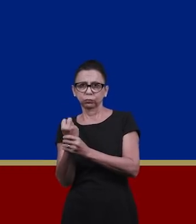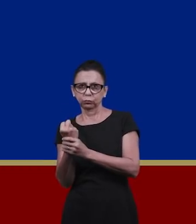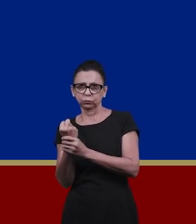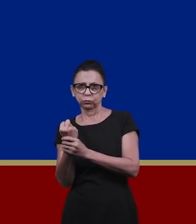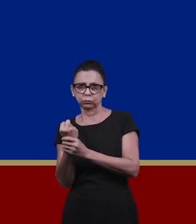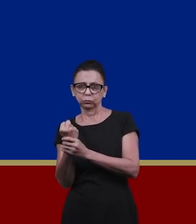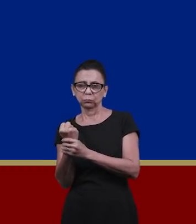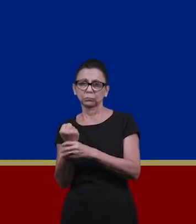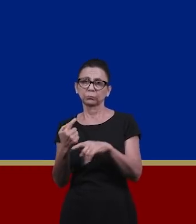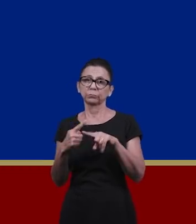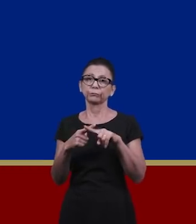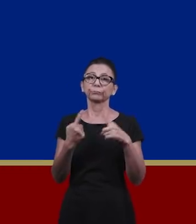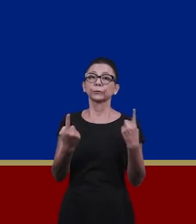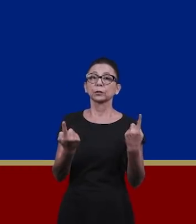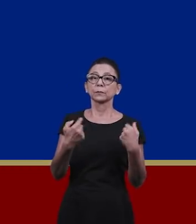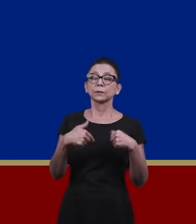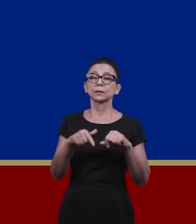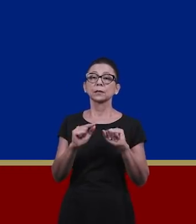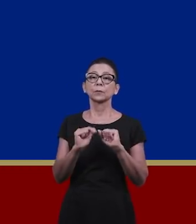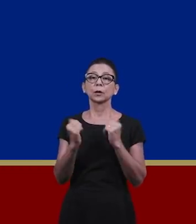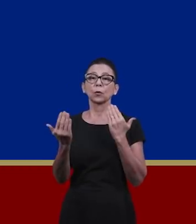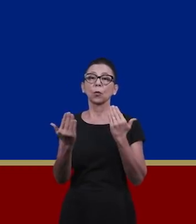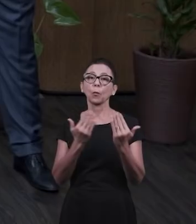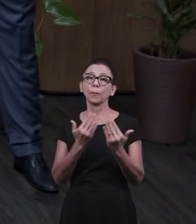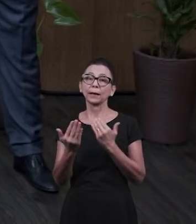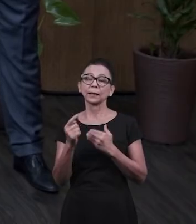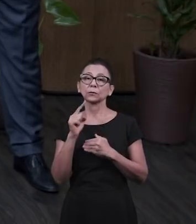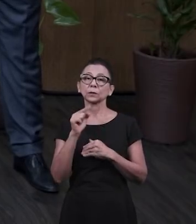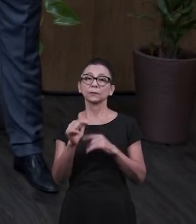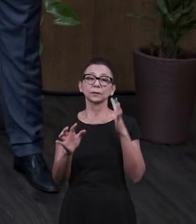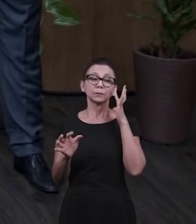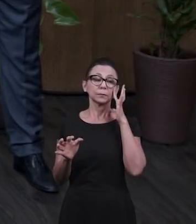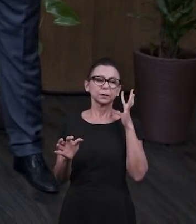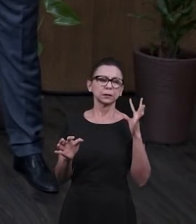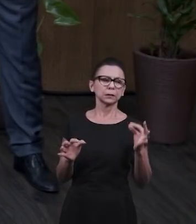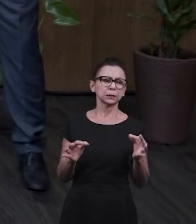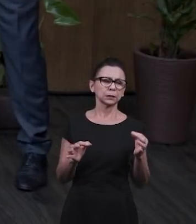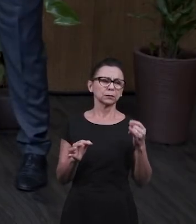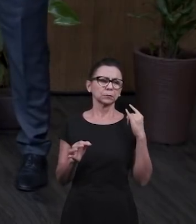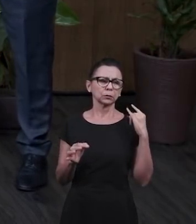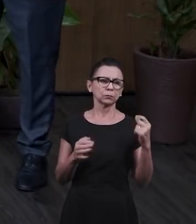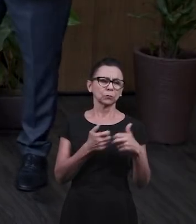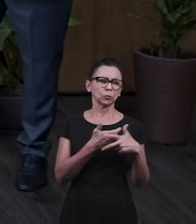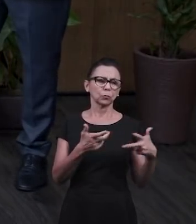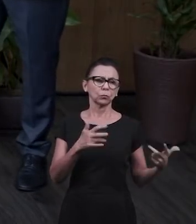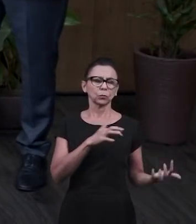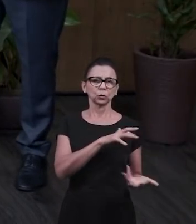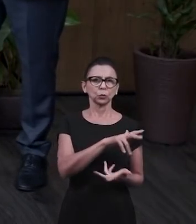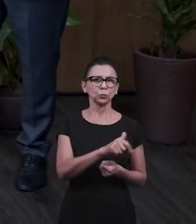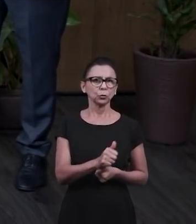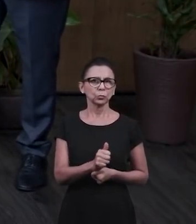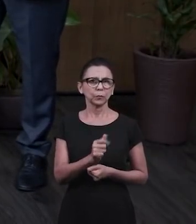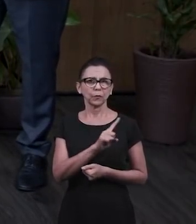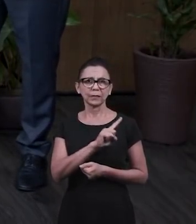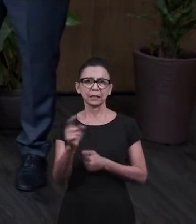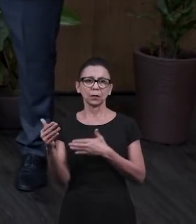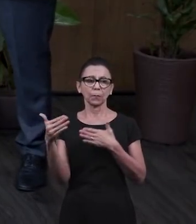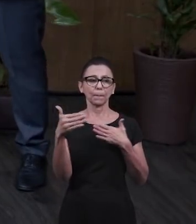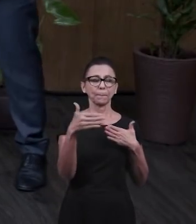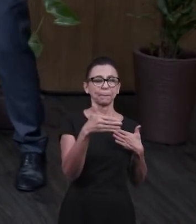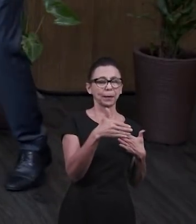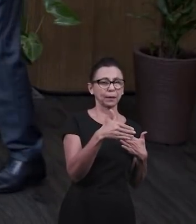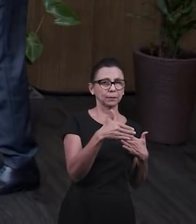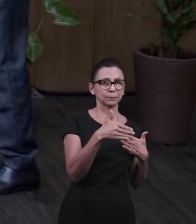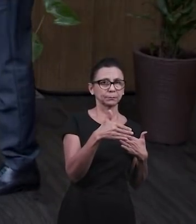cairmos nessa cilada. Como o Senhor Jesus mesmo explicou na